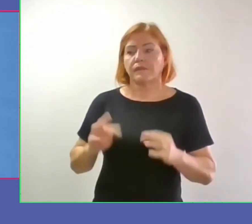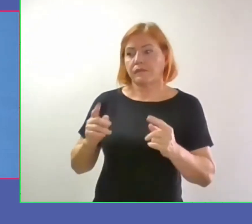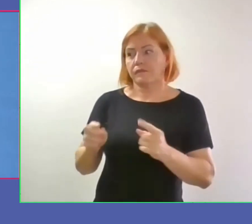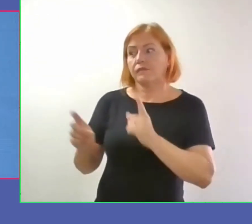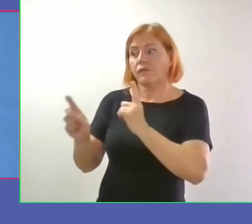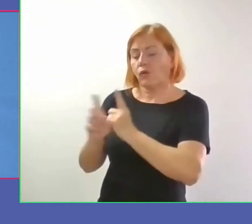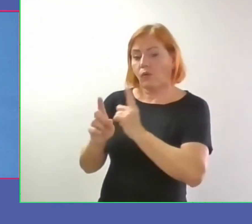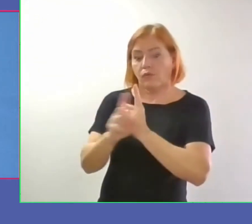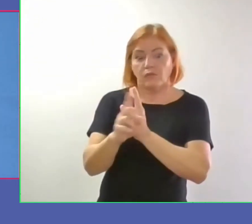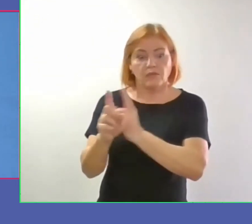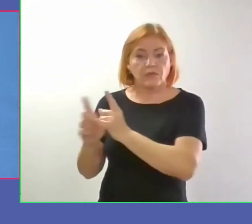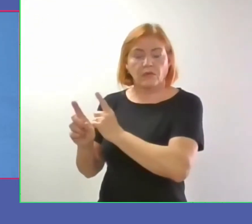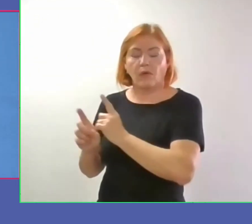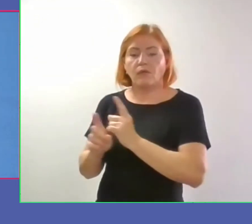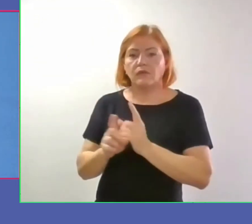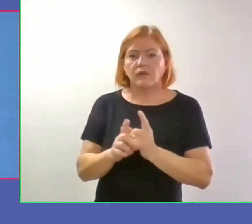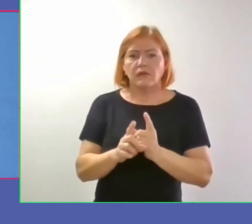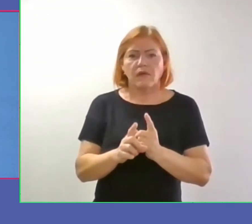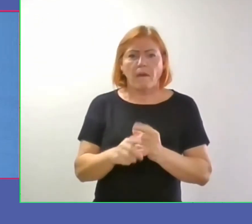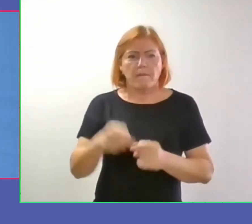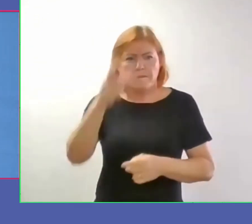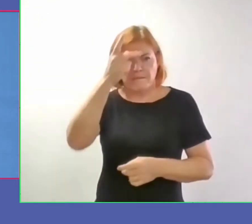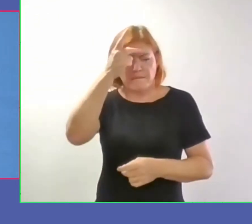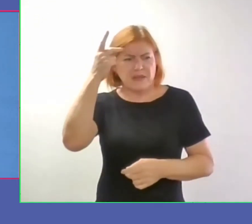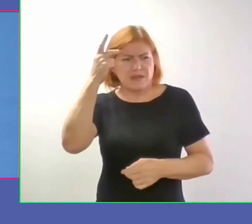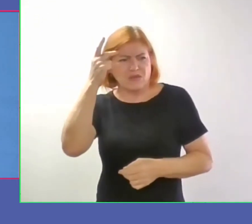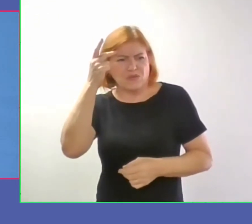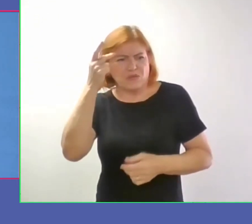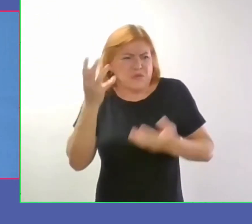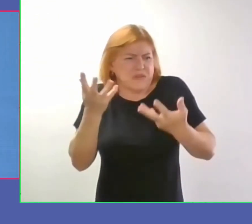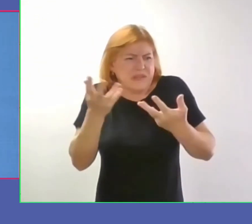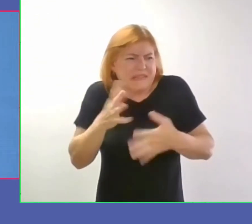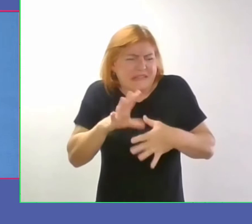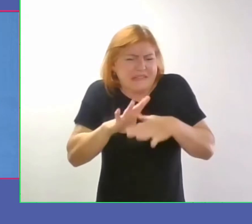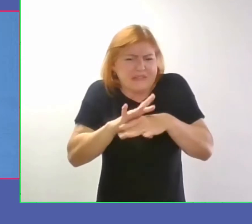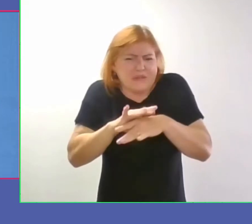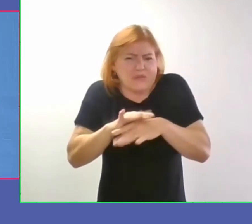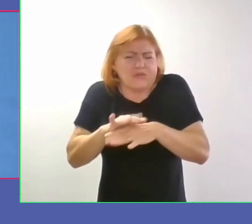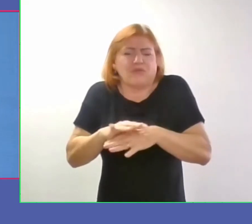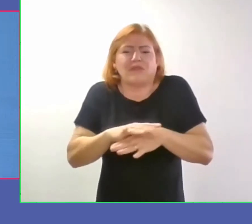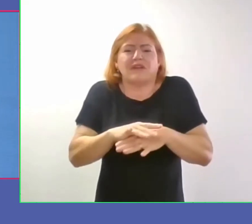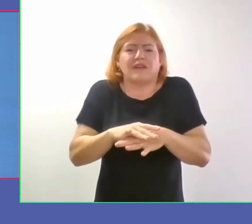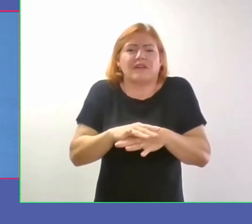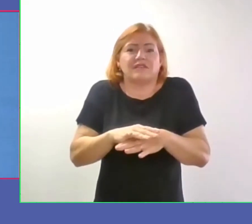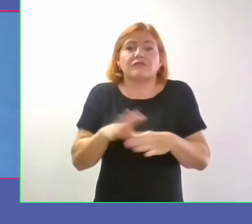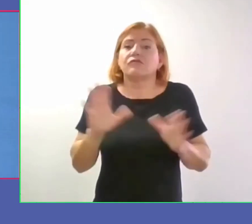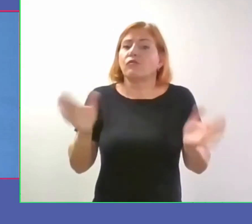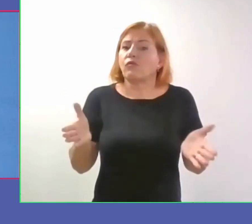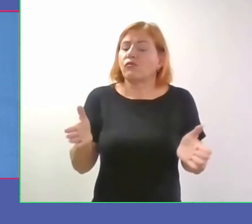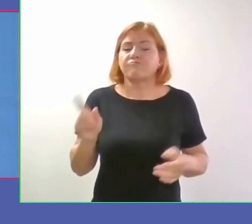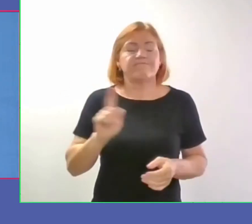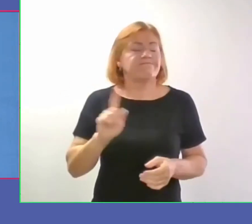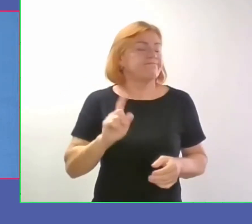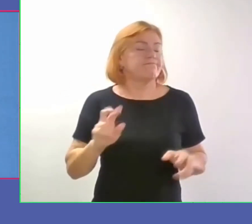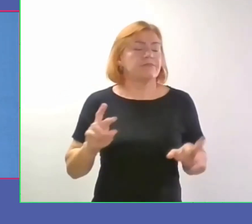eram pessoas enfermas, pessoas doentes, e hoje não é diferente. Portanto, irmãos, nós